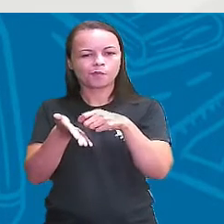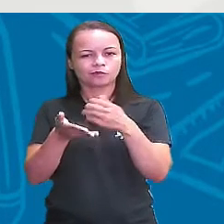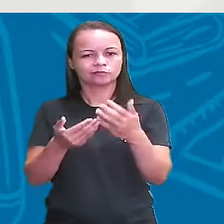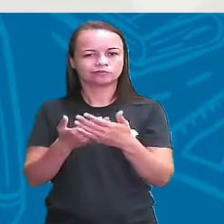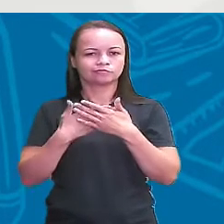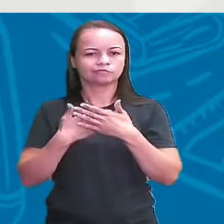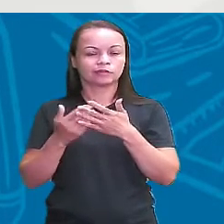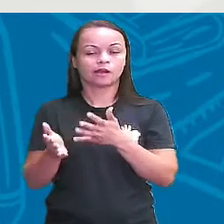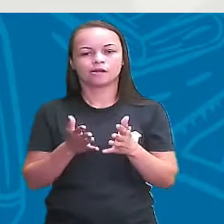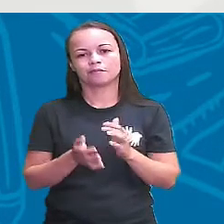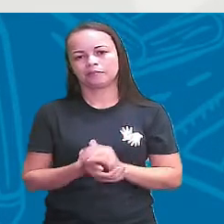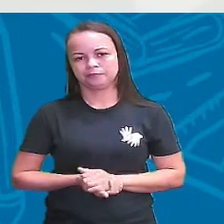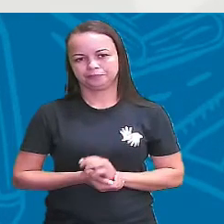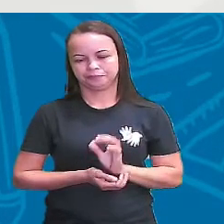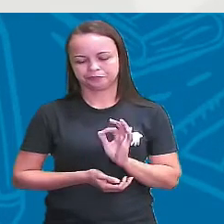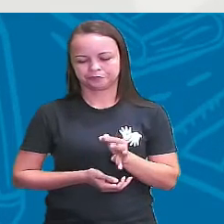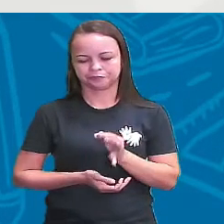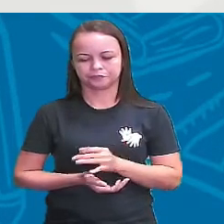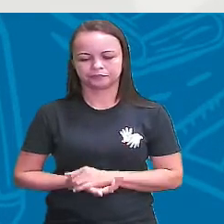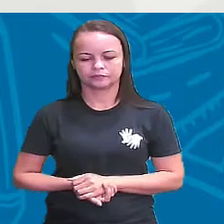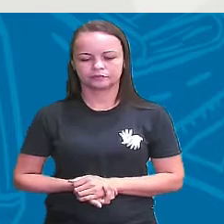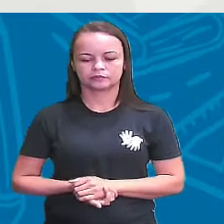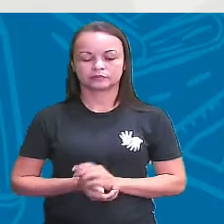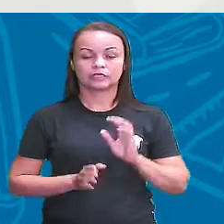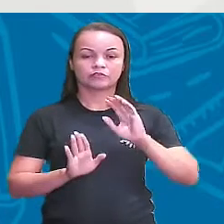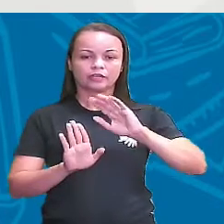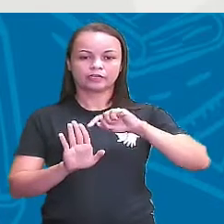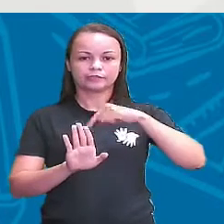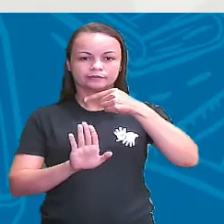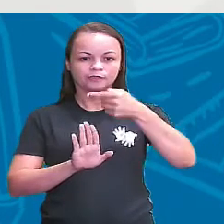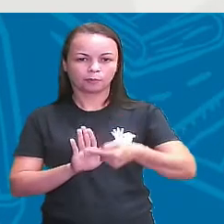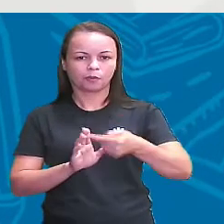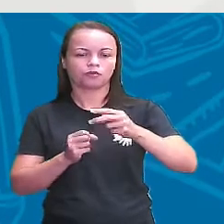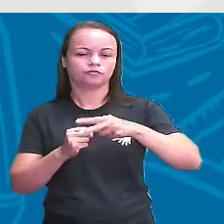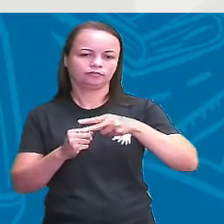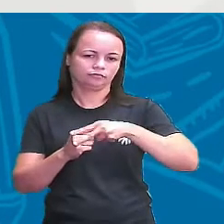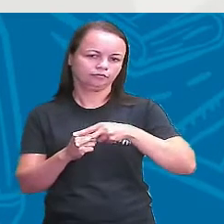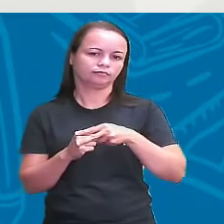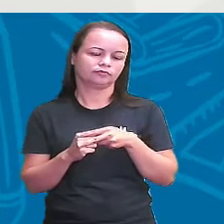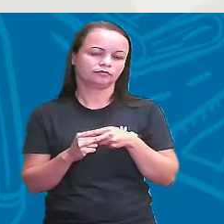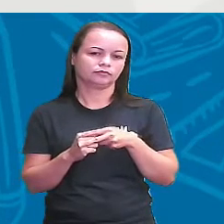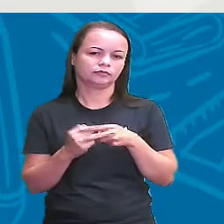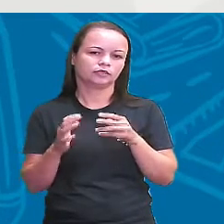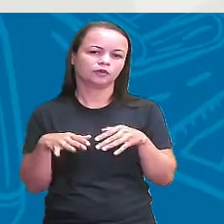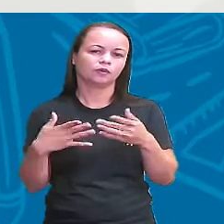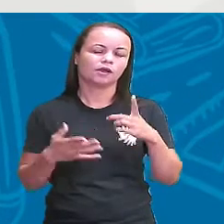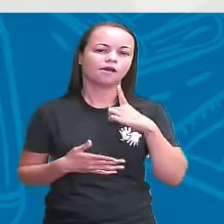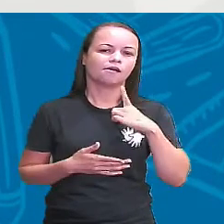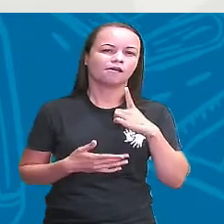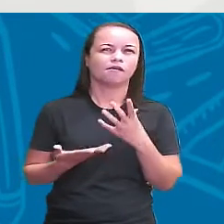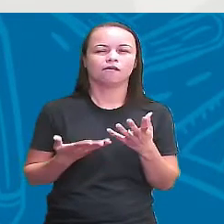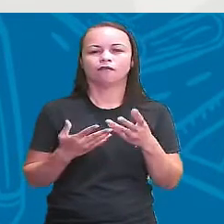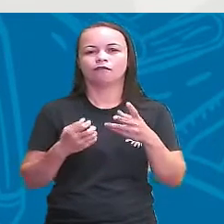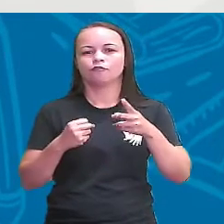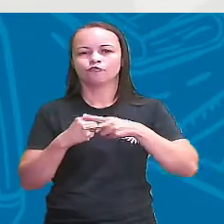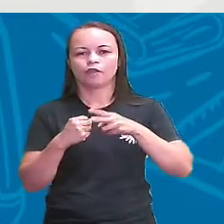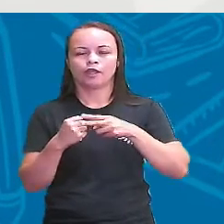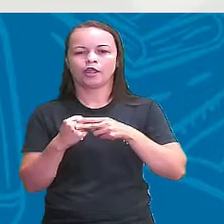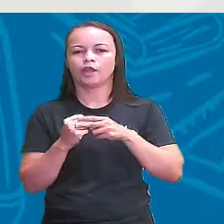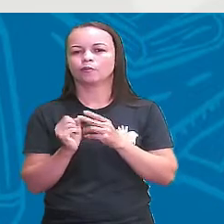autógrafo, certo? Ele vem depois do verbo quando a gente tem o verbo ou